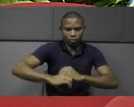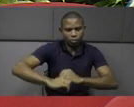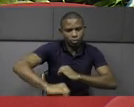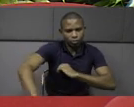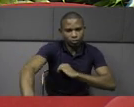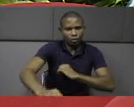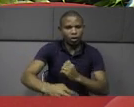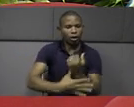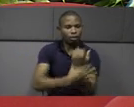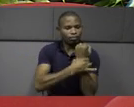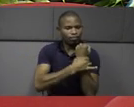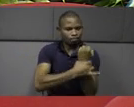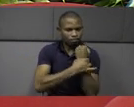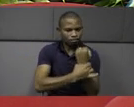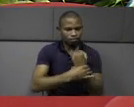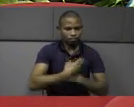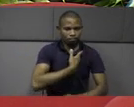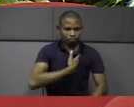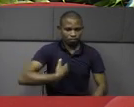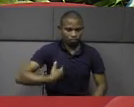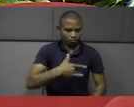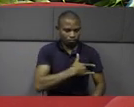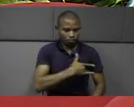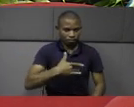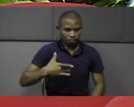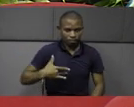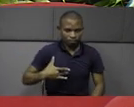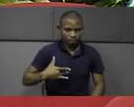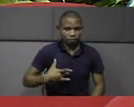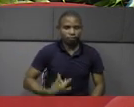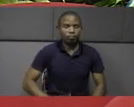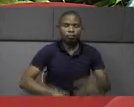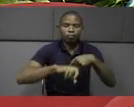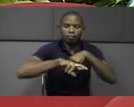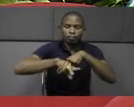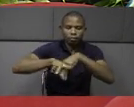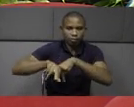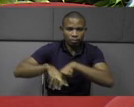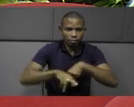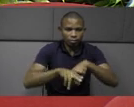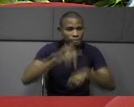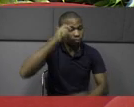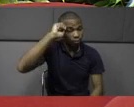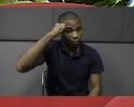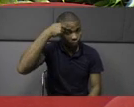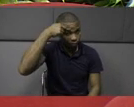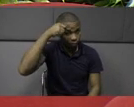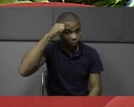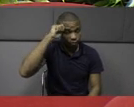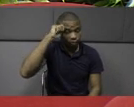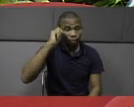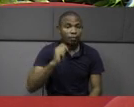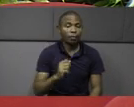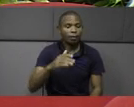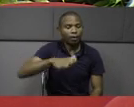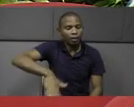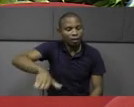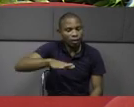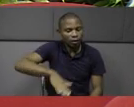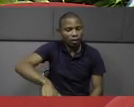pública saúde cidade saneamento infraestrutura gênero raça infância é um pouco recorde que a gente vai trazer aqui e meio